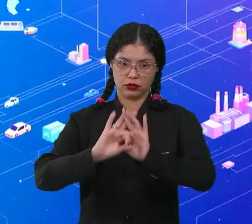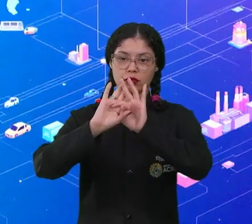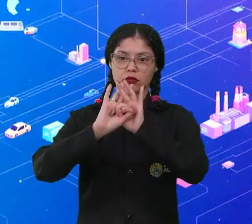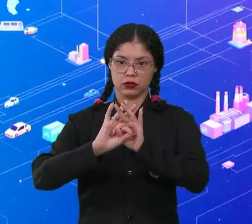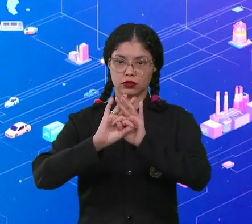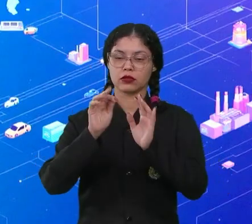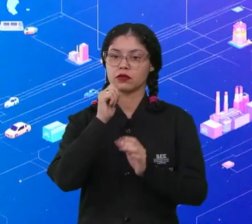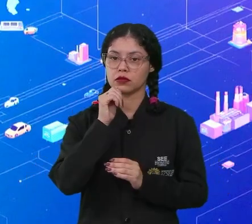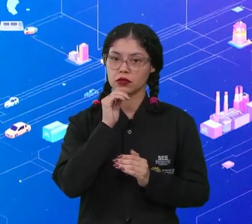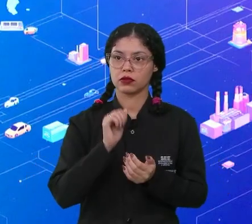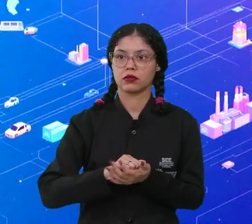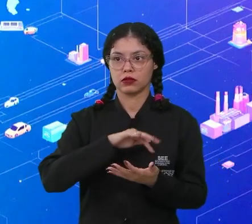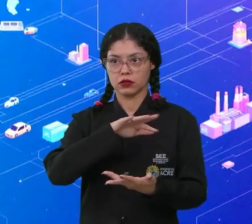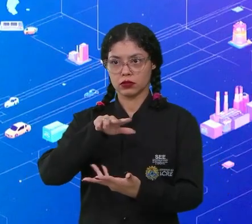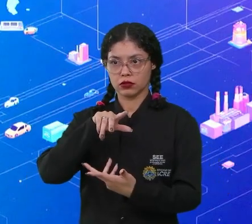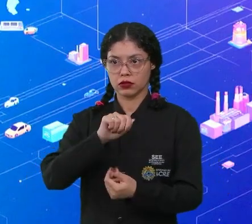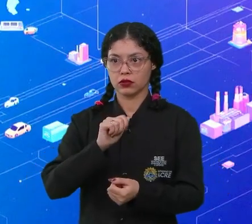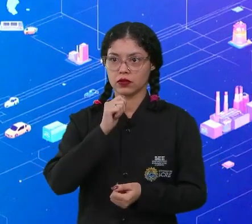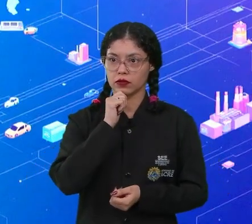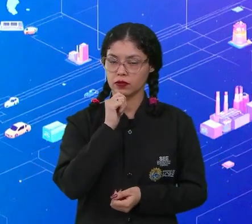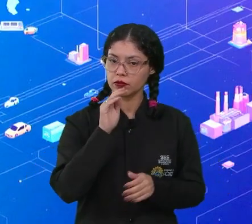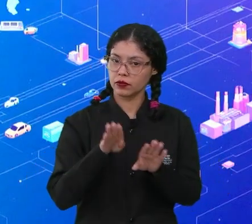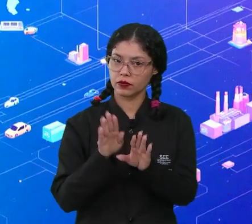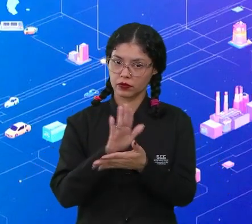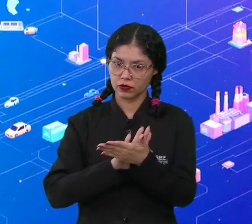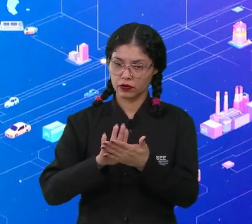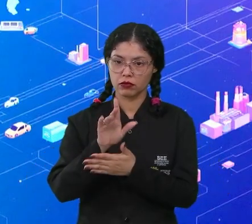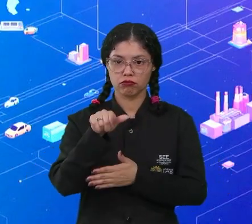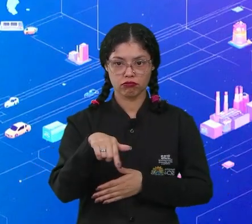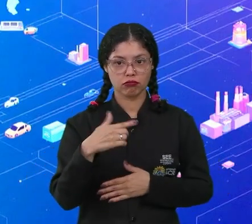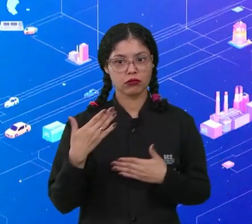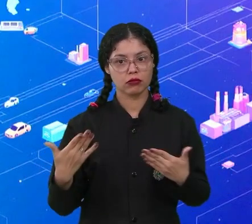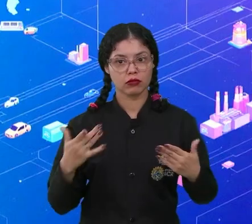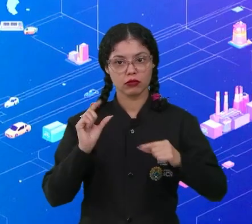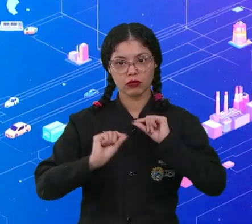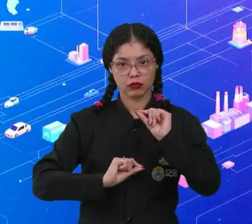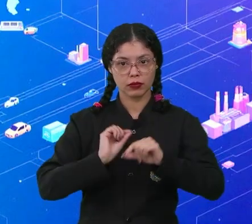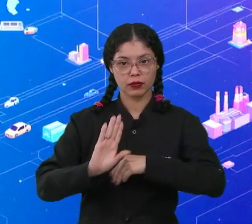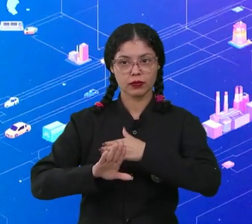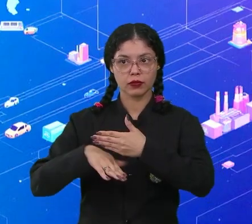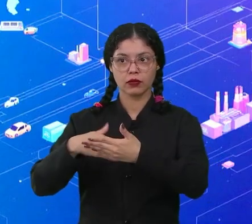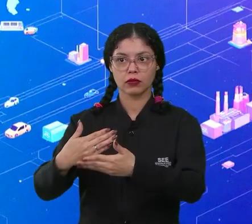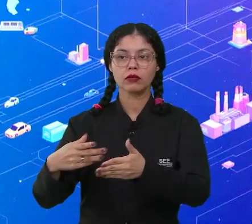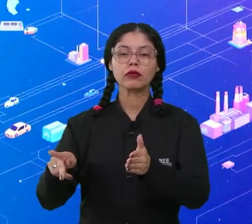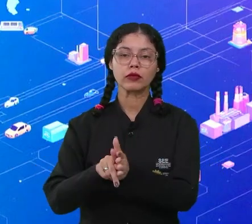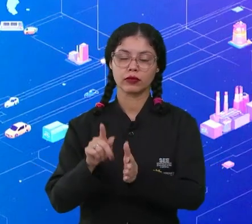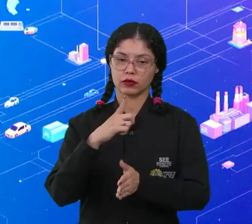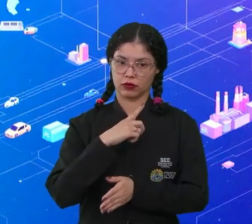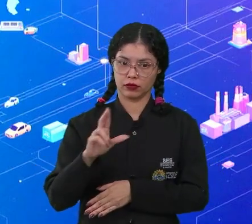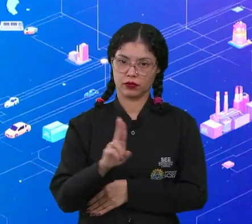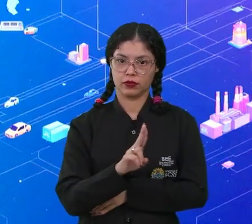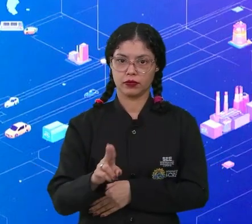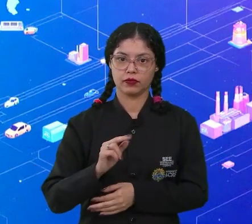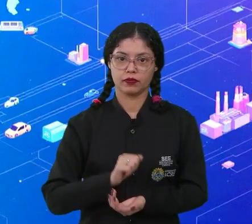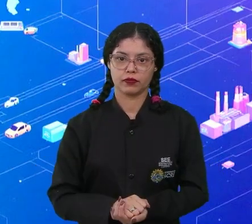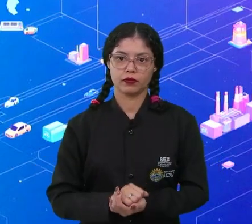interconectada a nível mundial, logo isso nada mais é do que aí o processo que nós vamos chamar